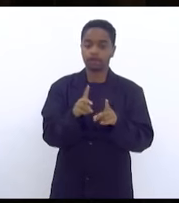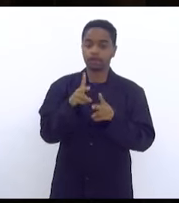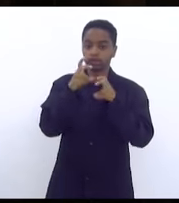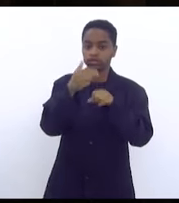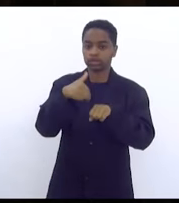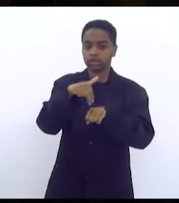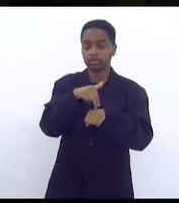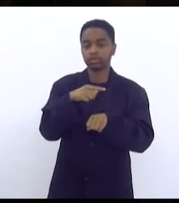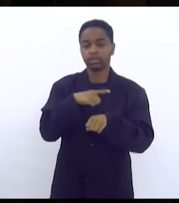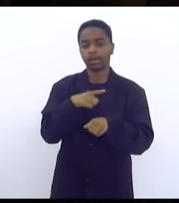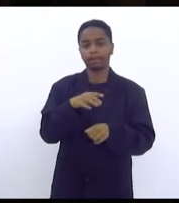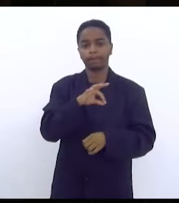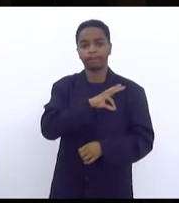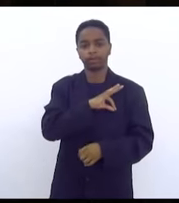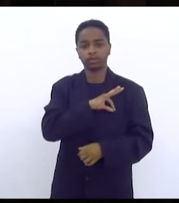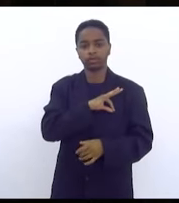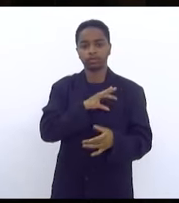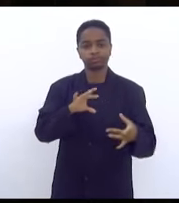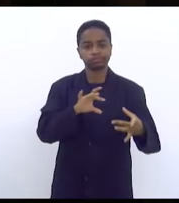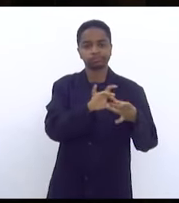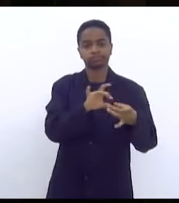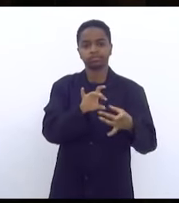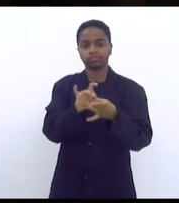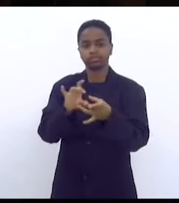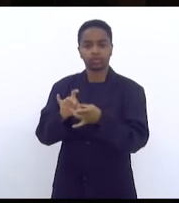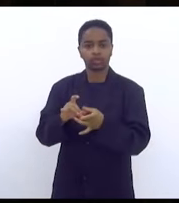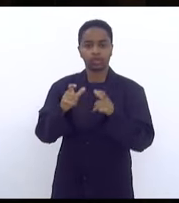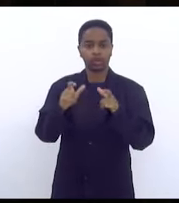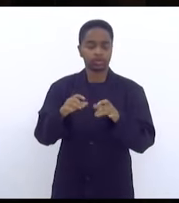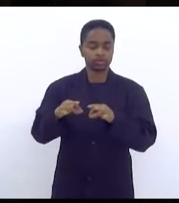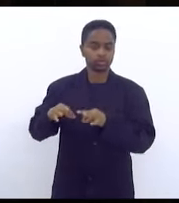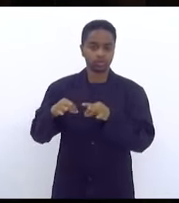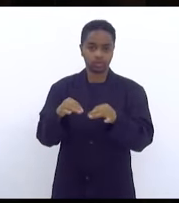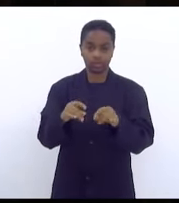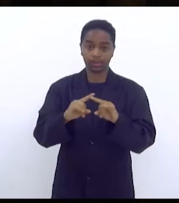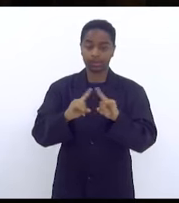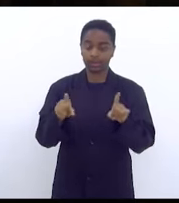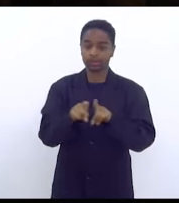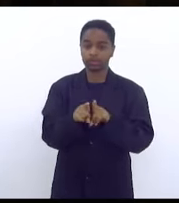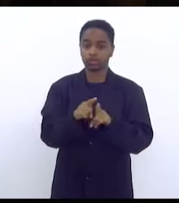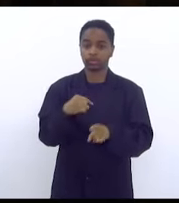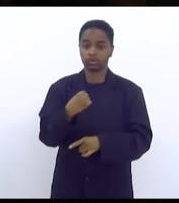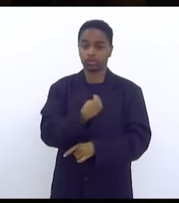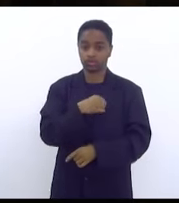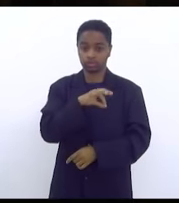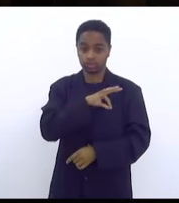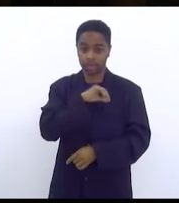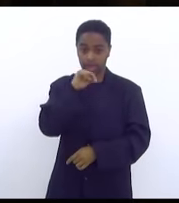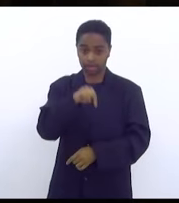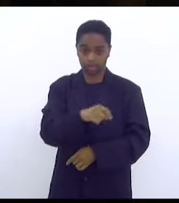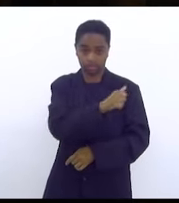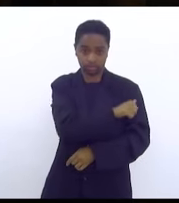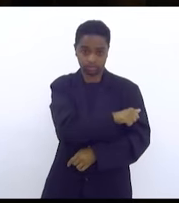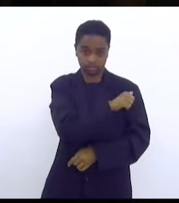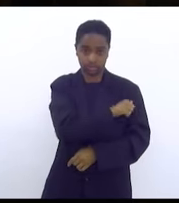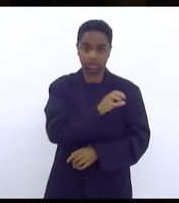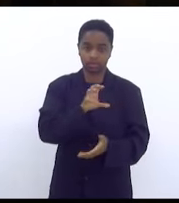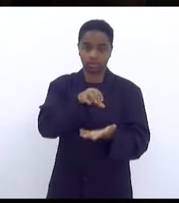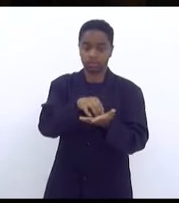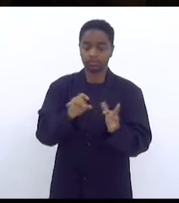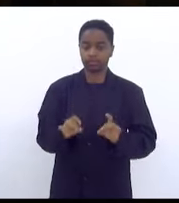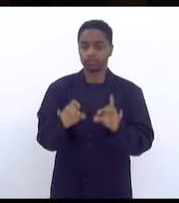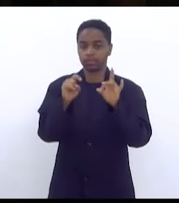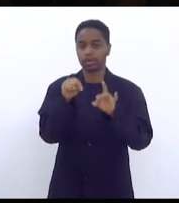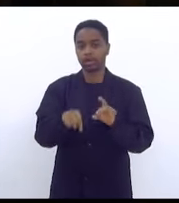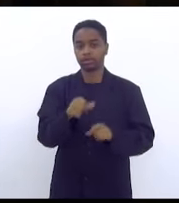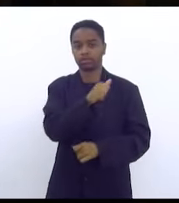tem policiais de todo território nacional. Mas, gente, até nossos policiais aqui de batalhões especiais aqui do